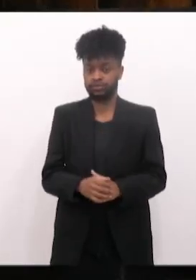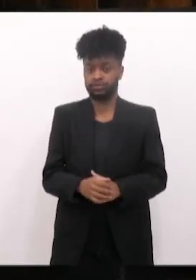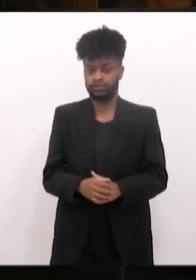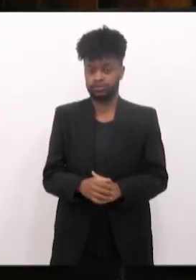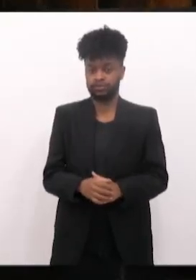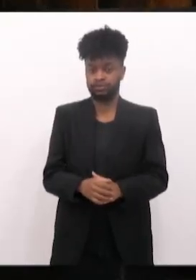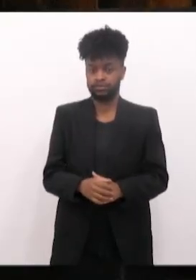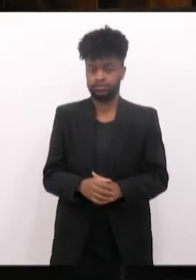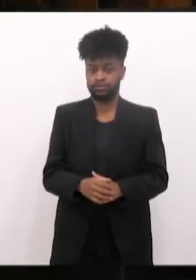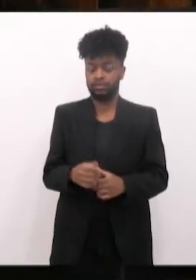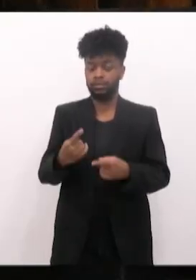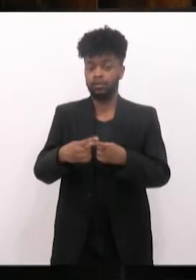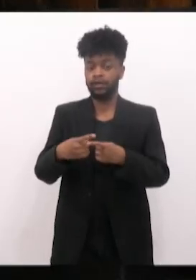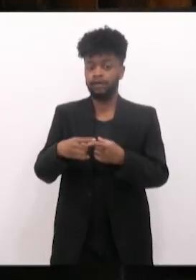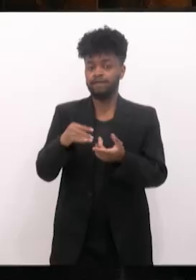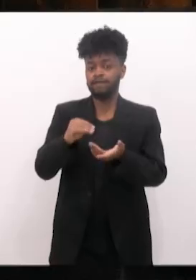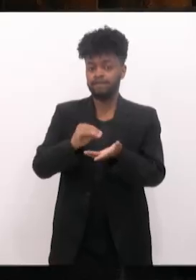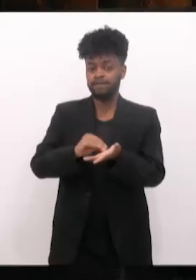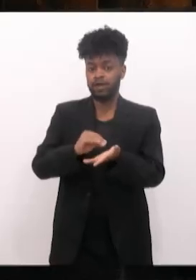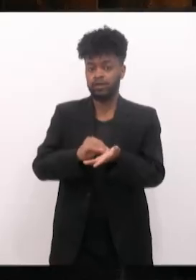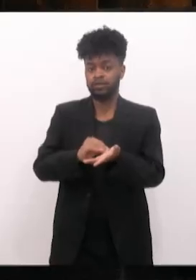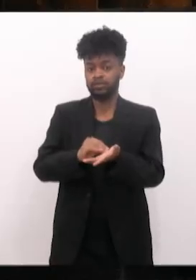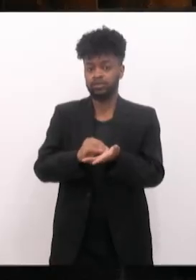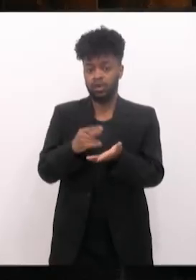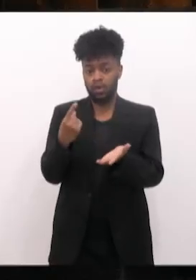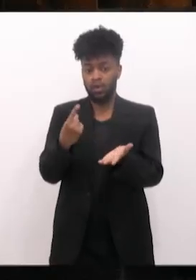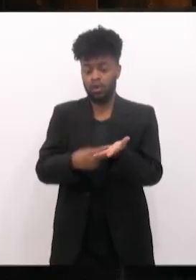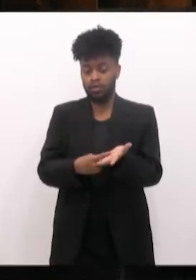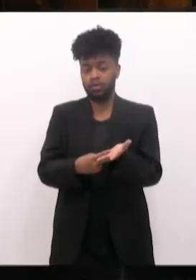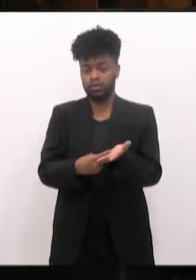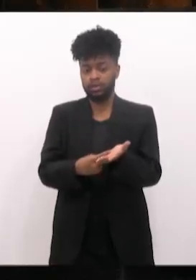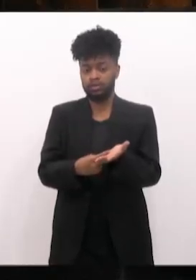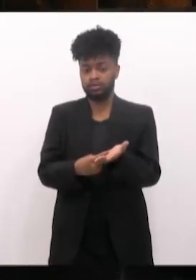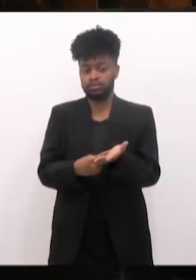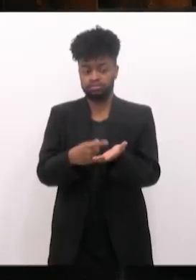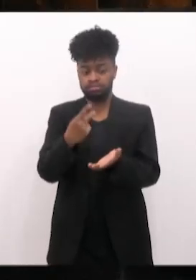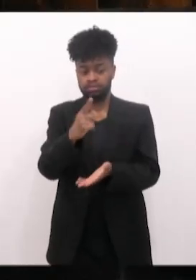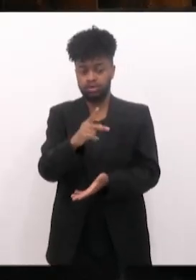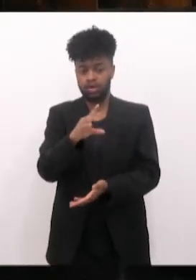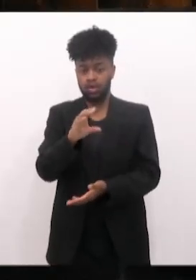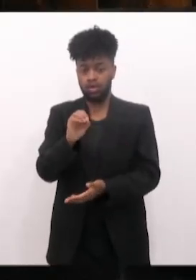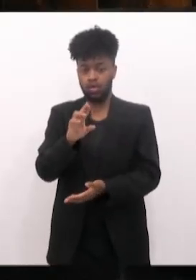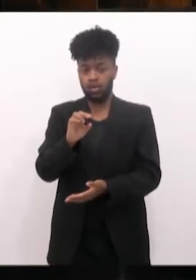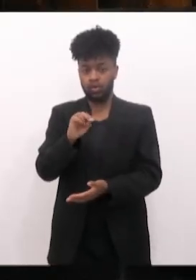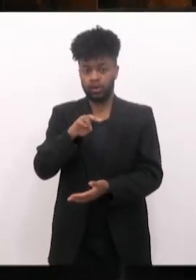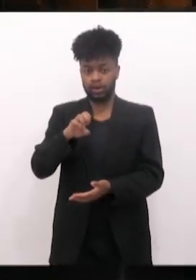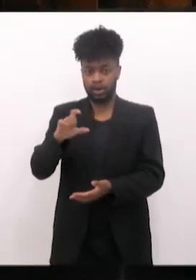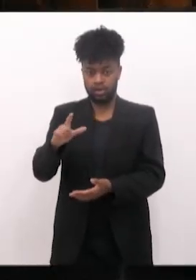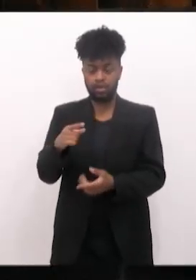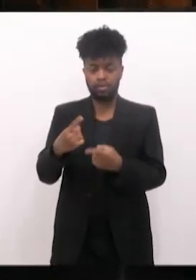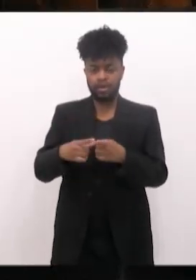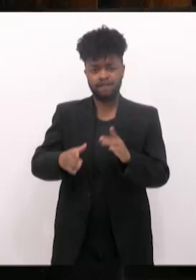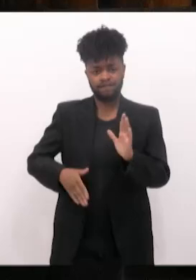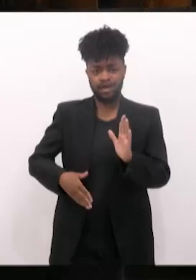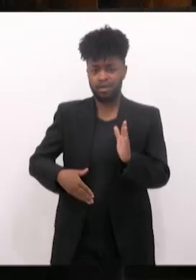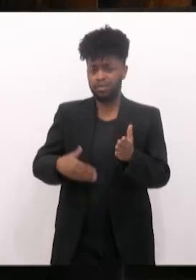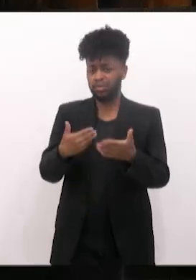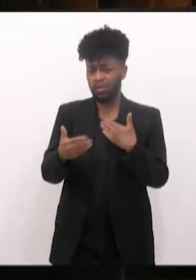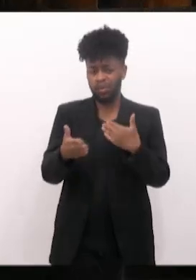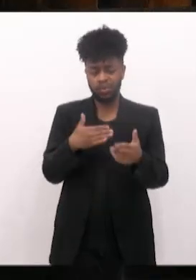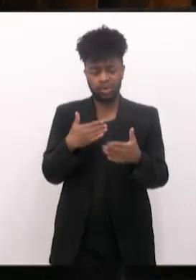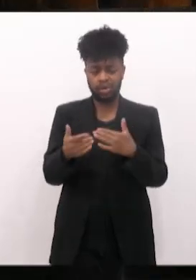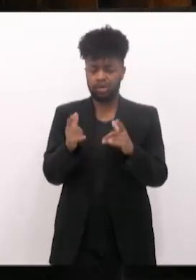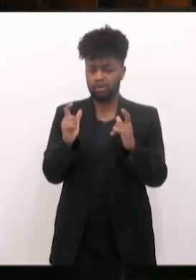com a falta de compromisso desse coronel. é vagabundo para tudo quanto é